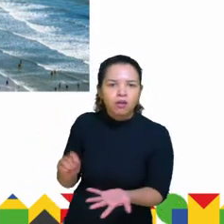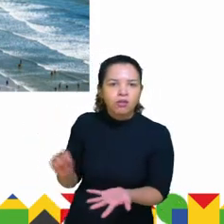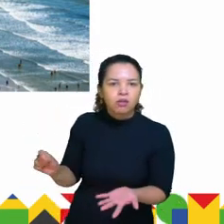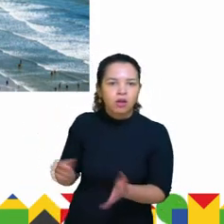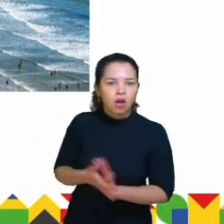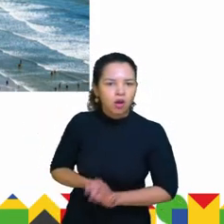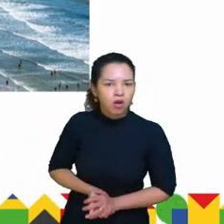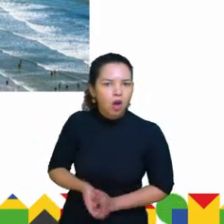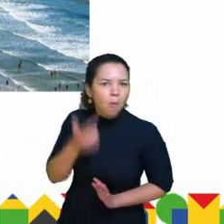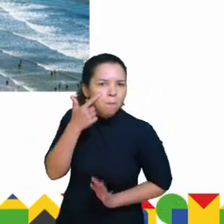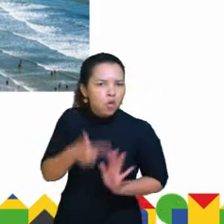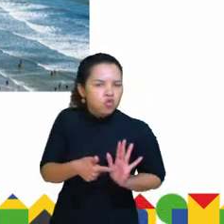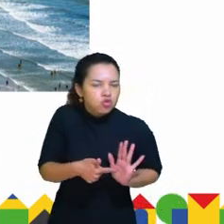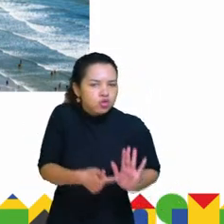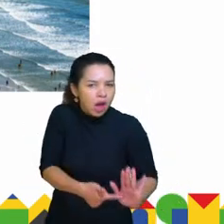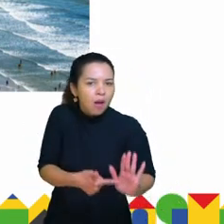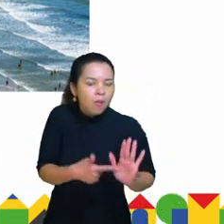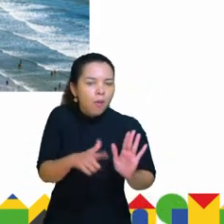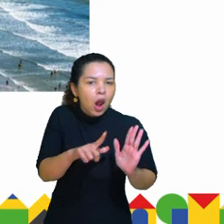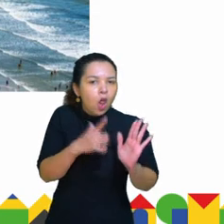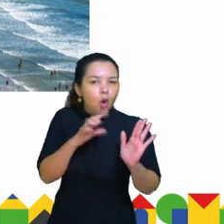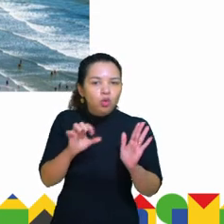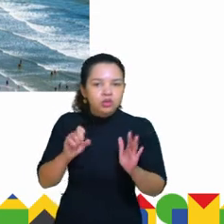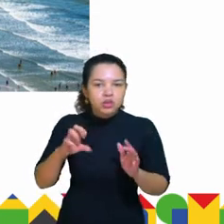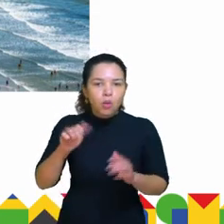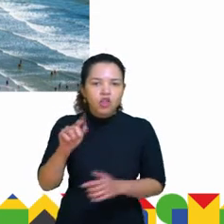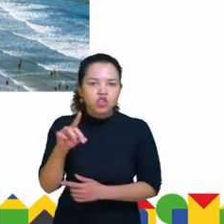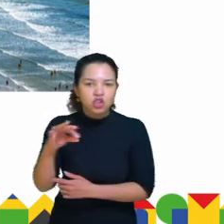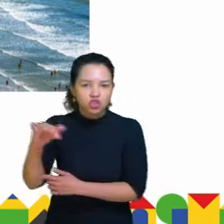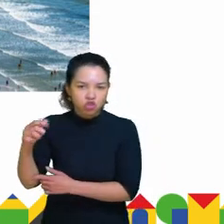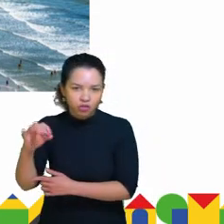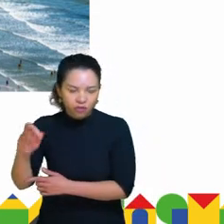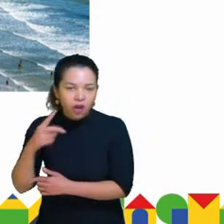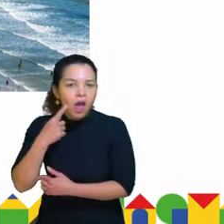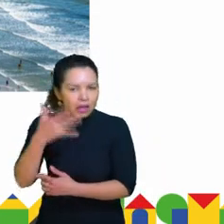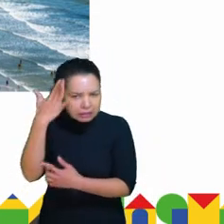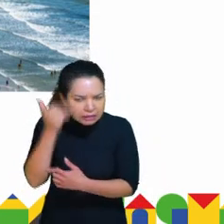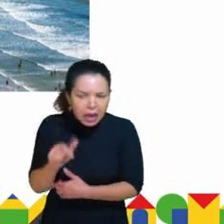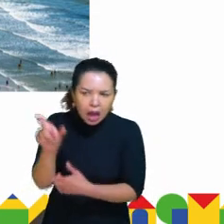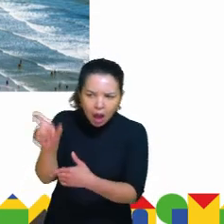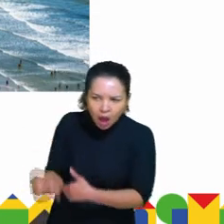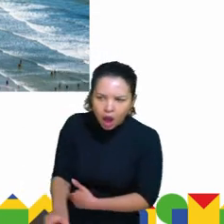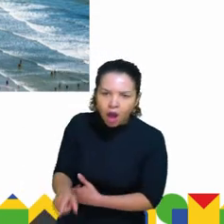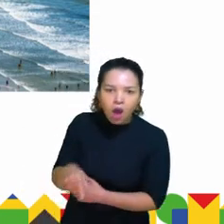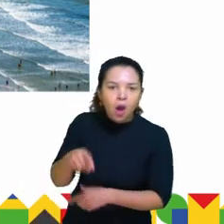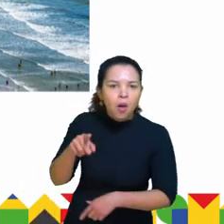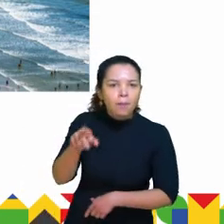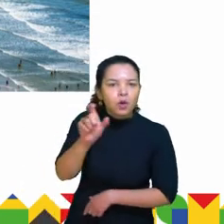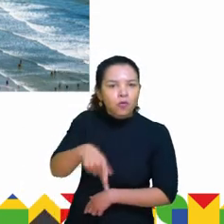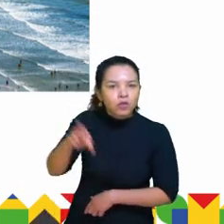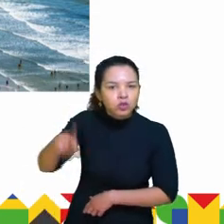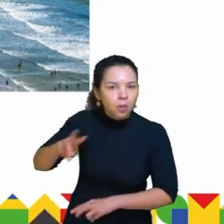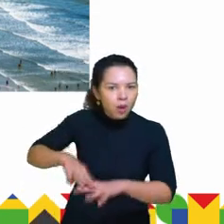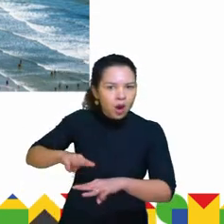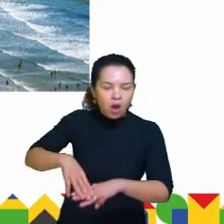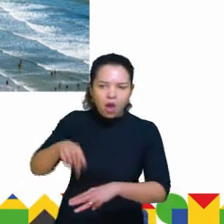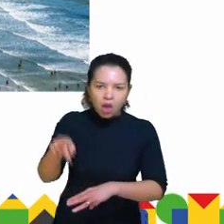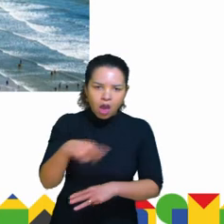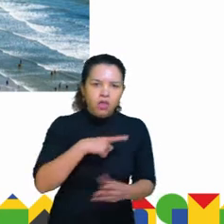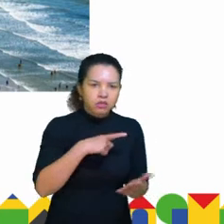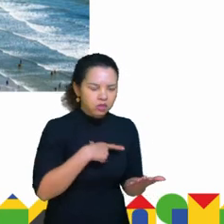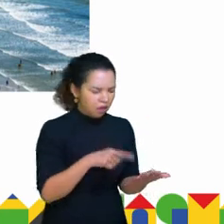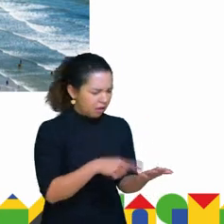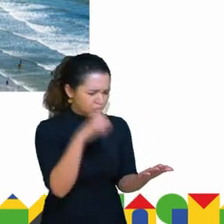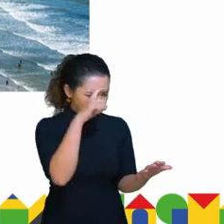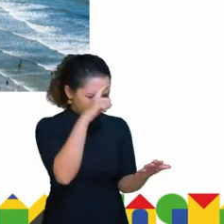locução adjetiva já sabe quem é né que a gente Olha aquele professor de matemática meu Deus quem é que pode nos ajudar de uma questão de trigonometria quer